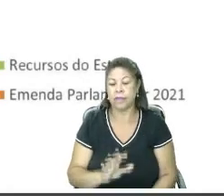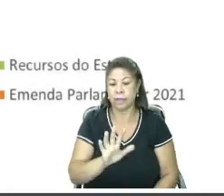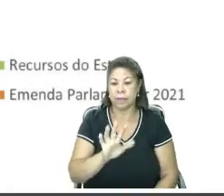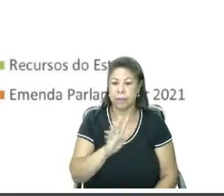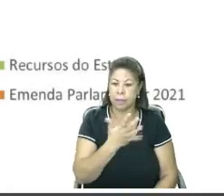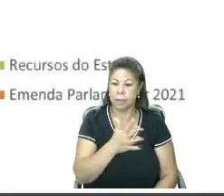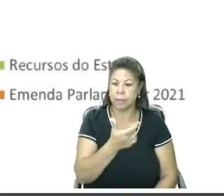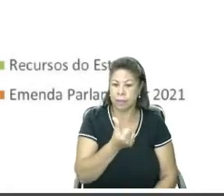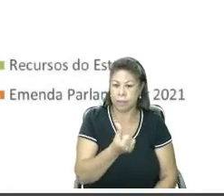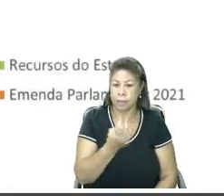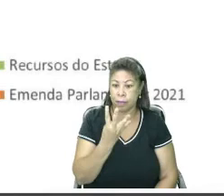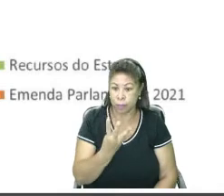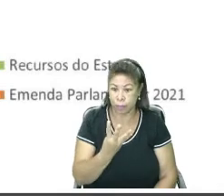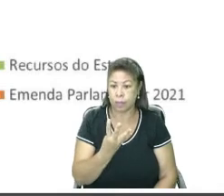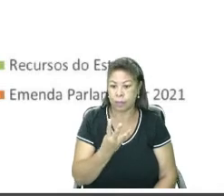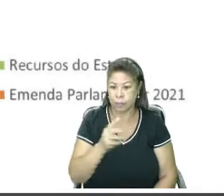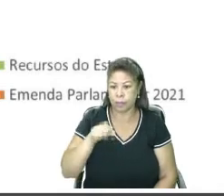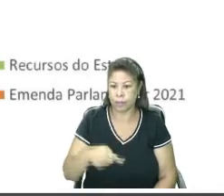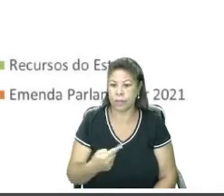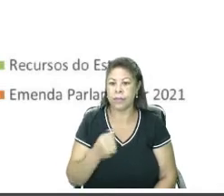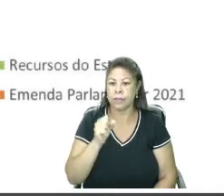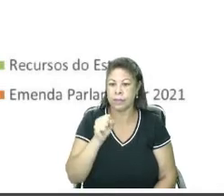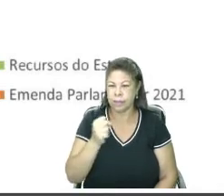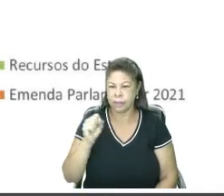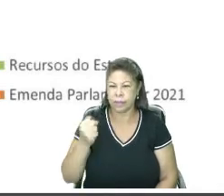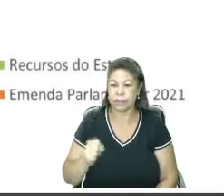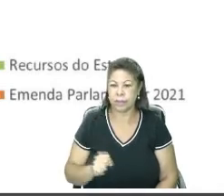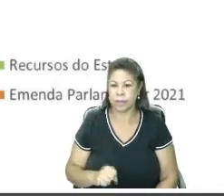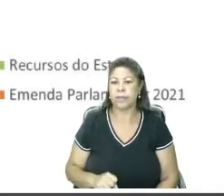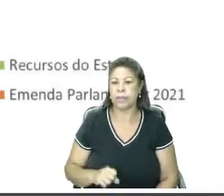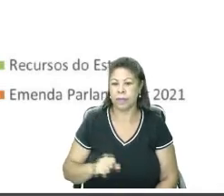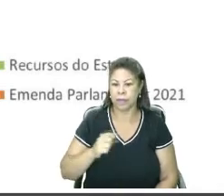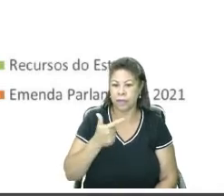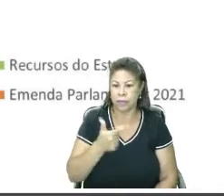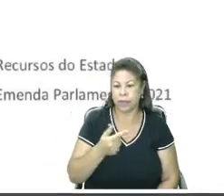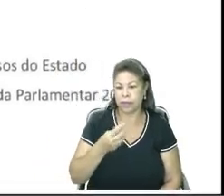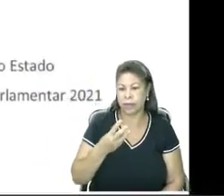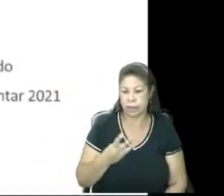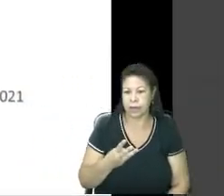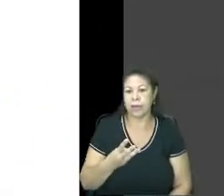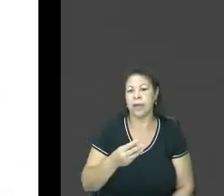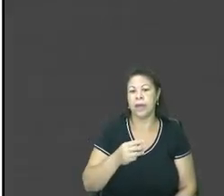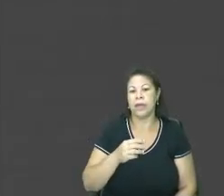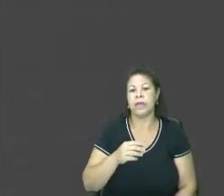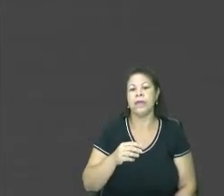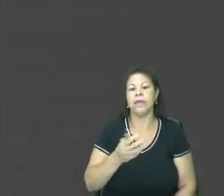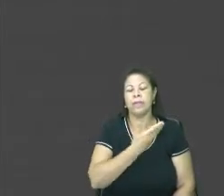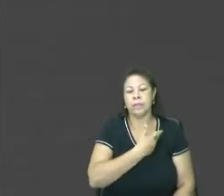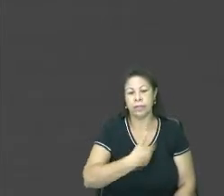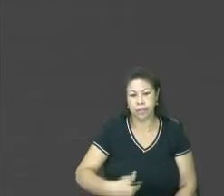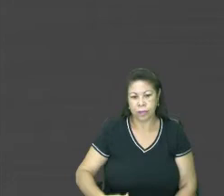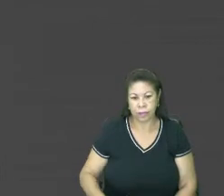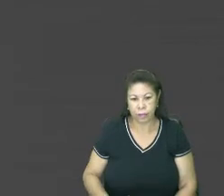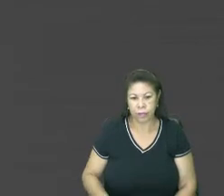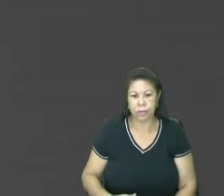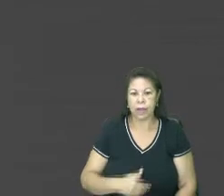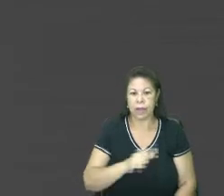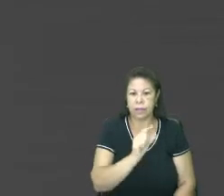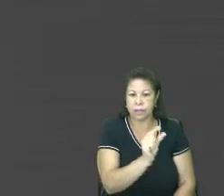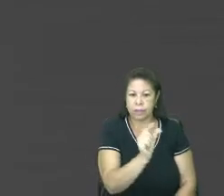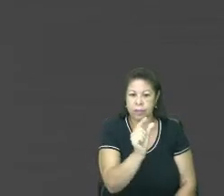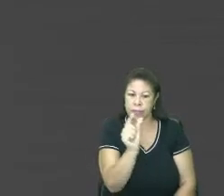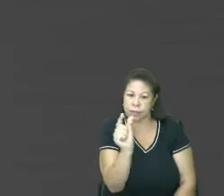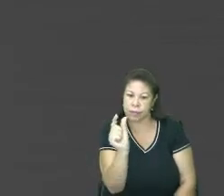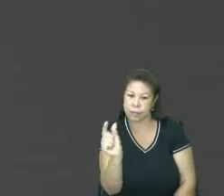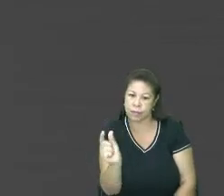do Tesouro Municipal, né? Um pouco mais de 23% da União, e os demais fatias menores, a composição